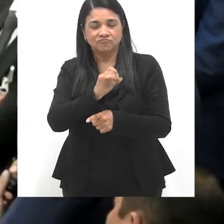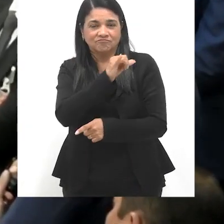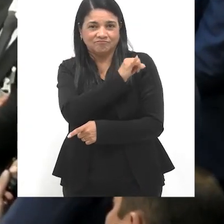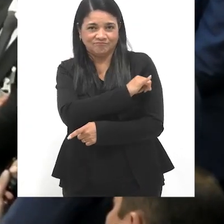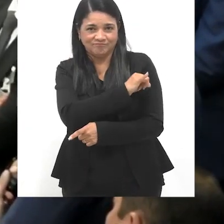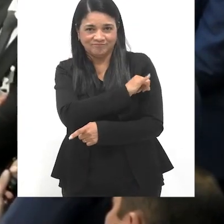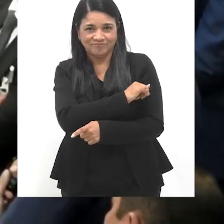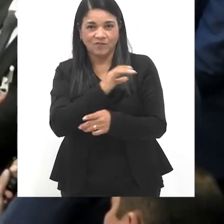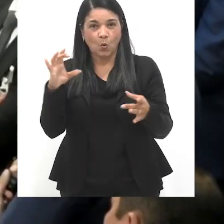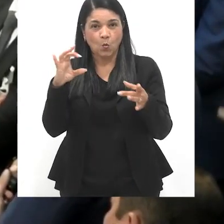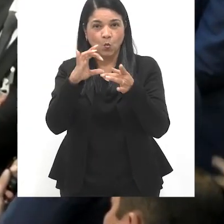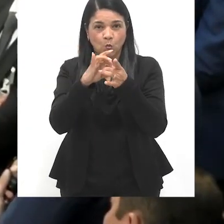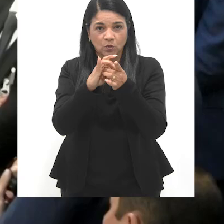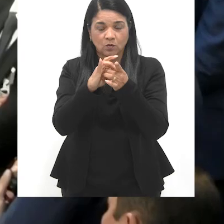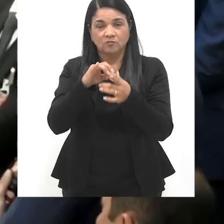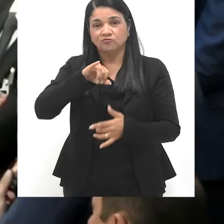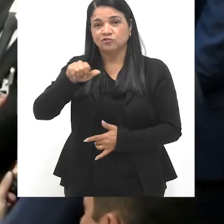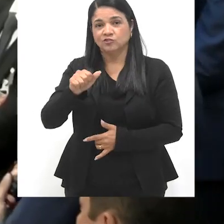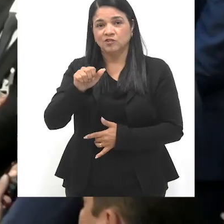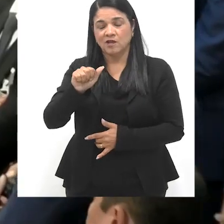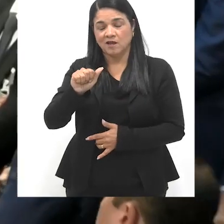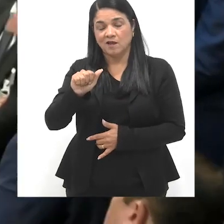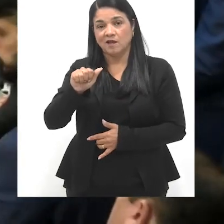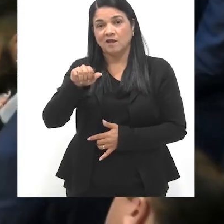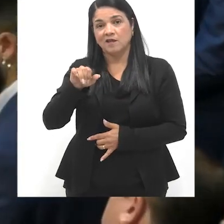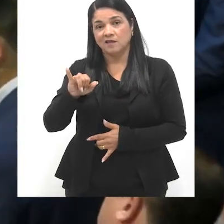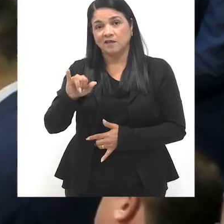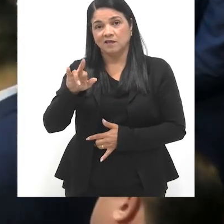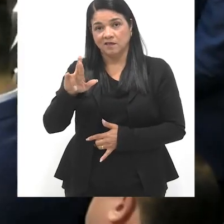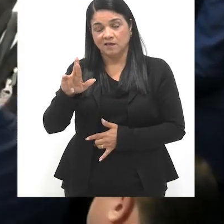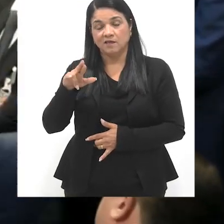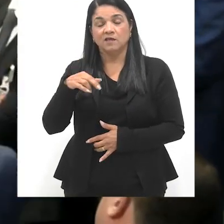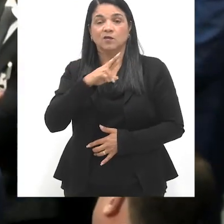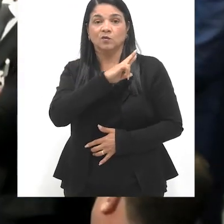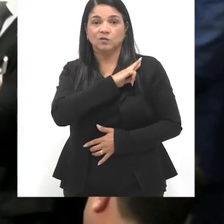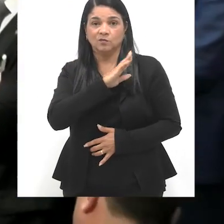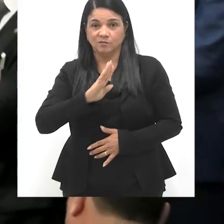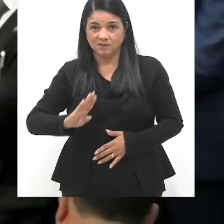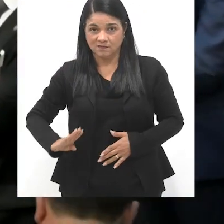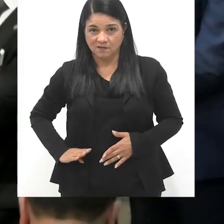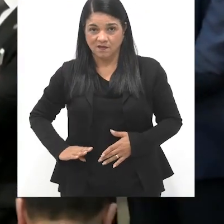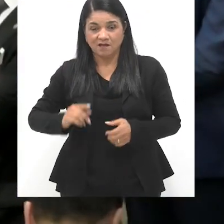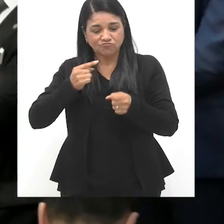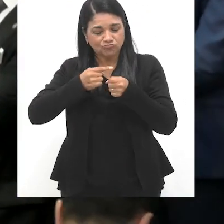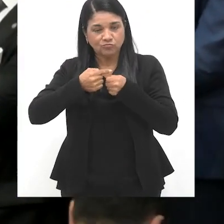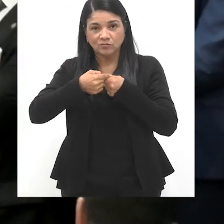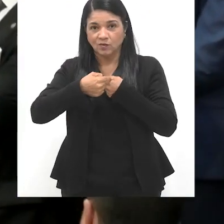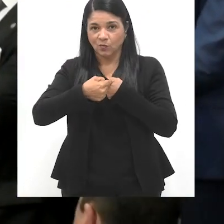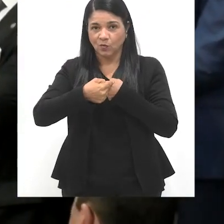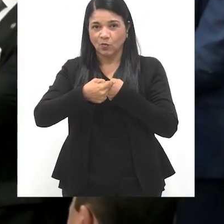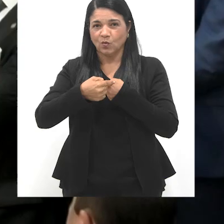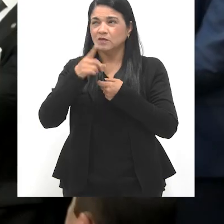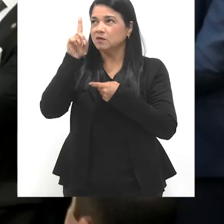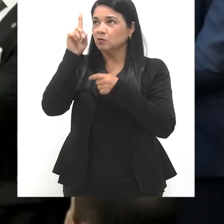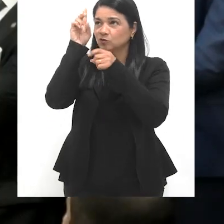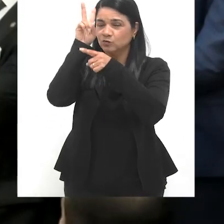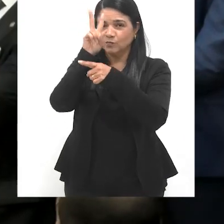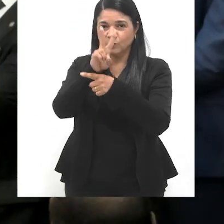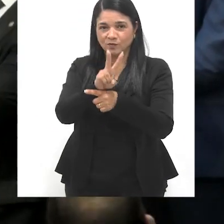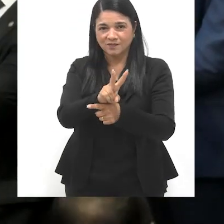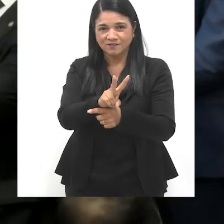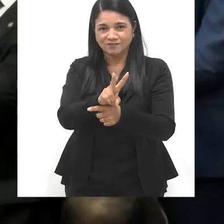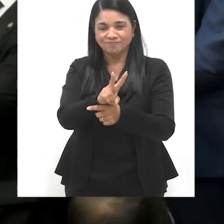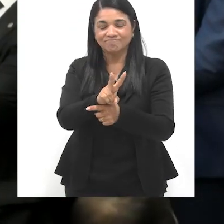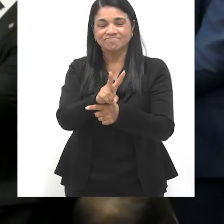estado, com essa união Jair Bittencourt, Rodrigo Bacelar, dois representantes legítimos do interior, e que Deus te